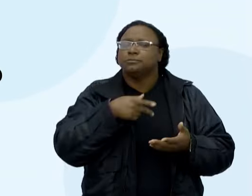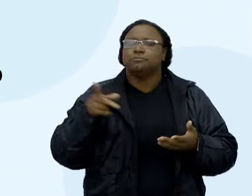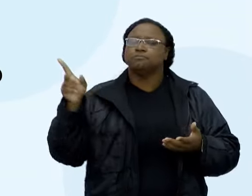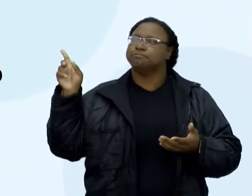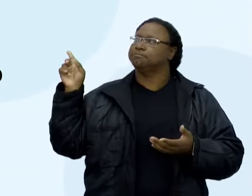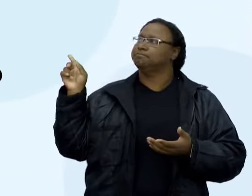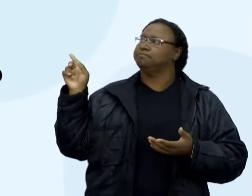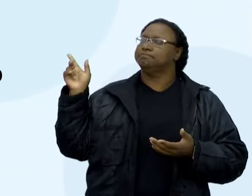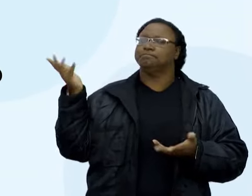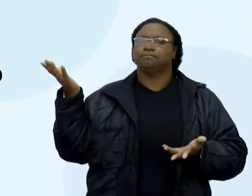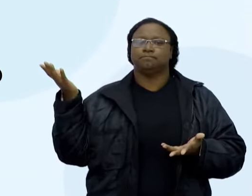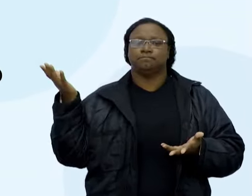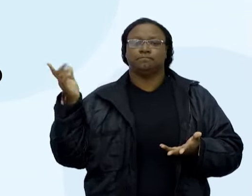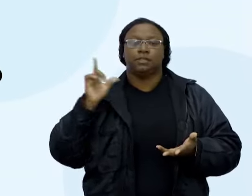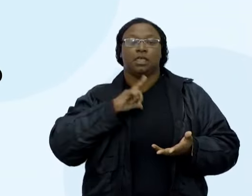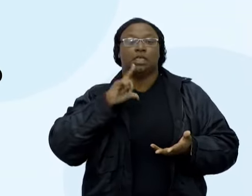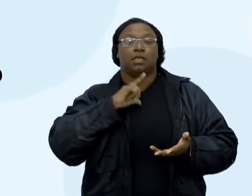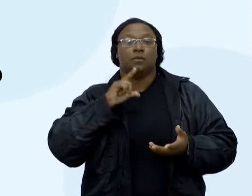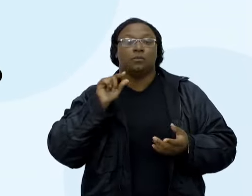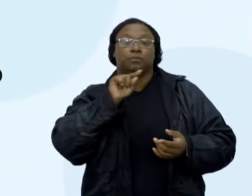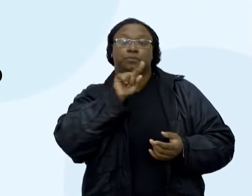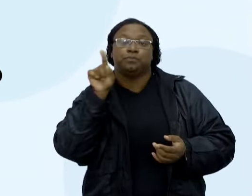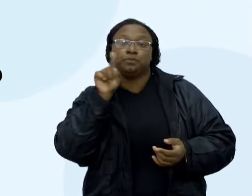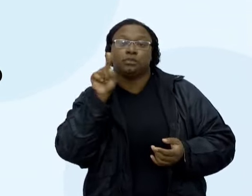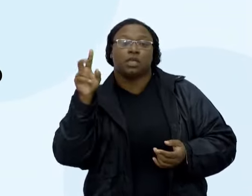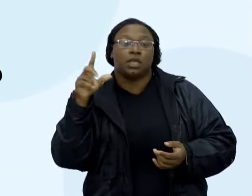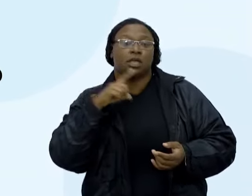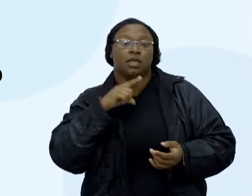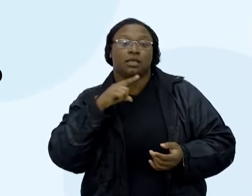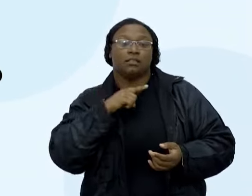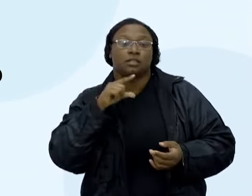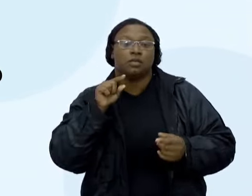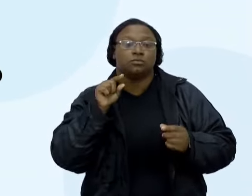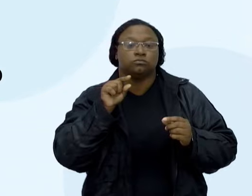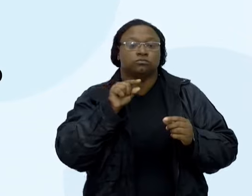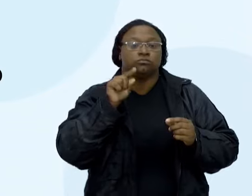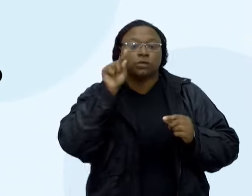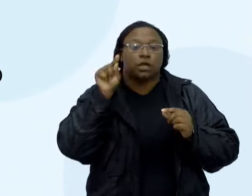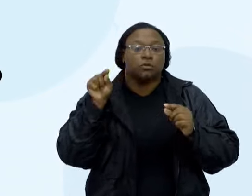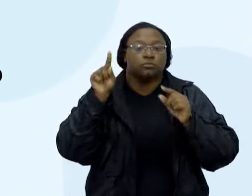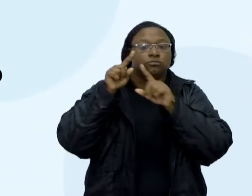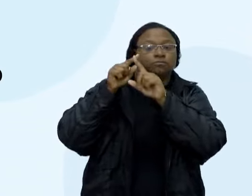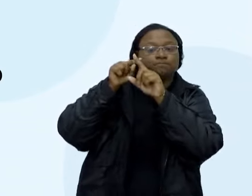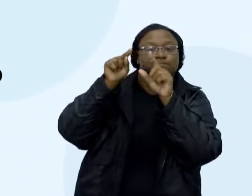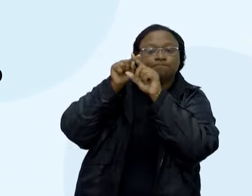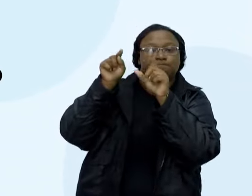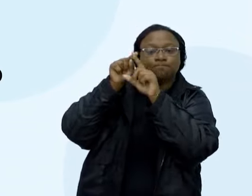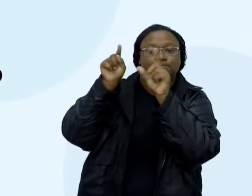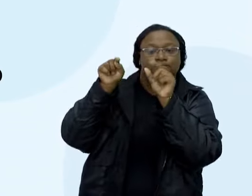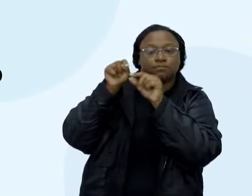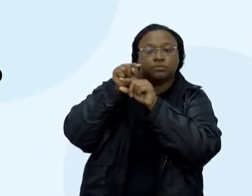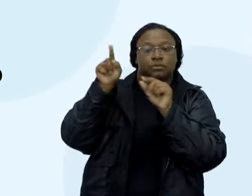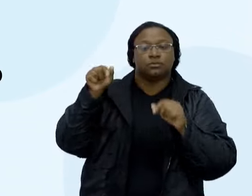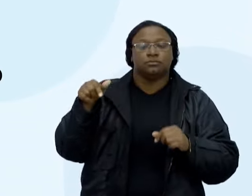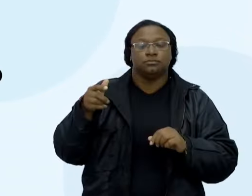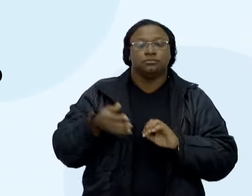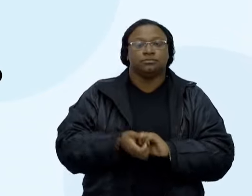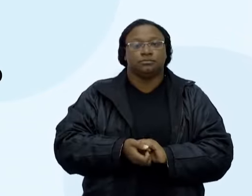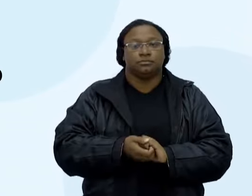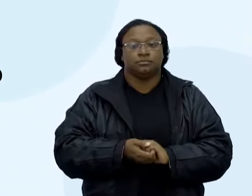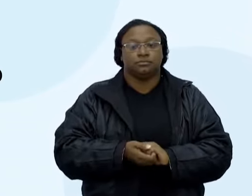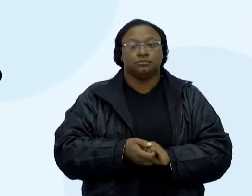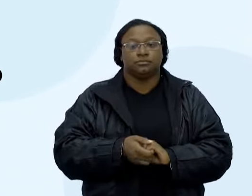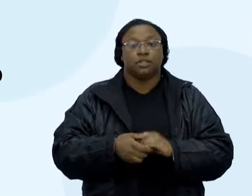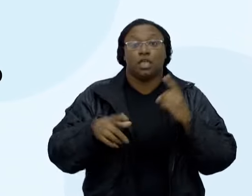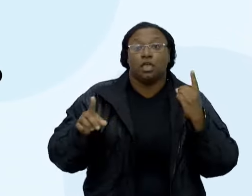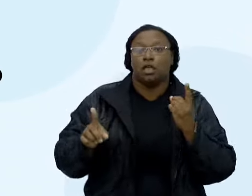Tá vendo que tem um asterisco ali, tem uma estrelinha ali? Eu encontrei esses 600 lux e